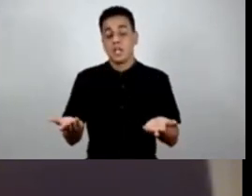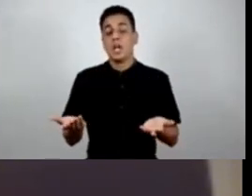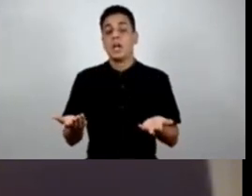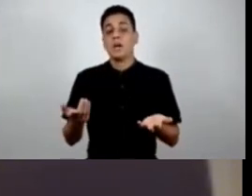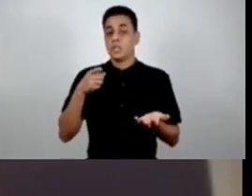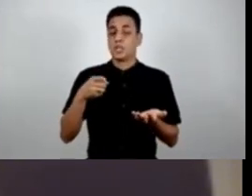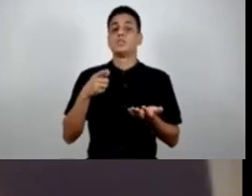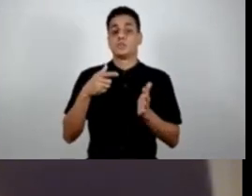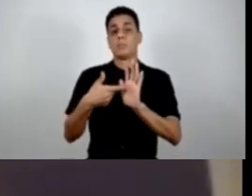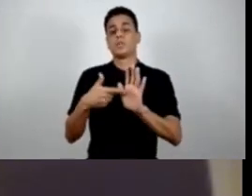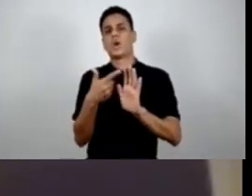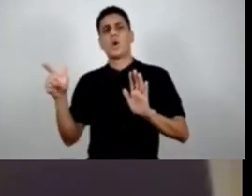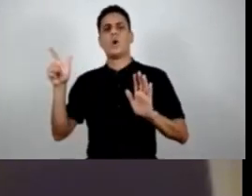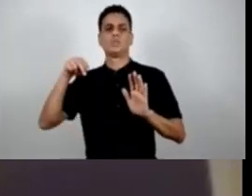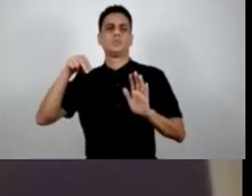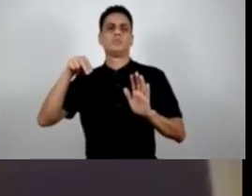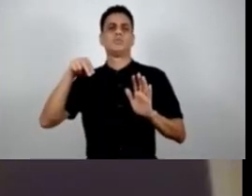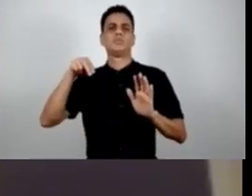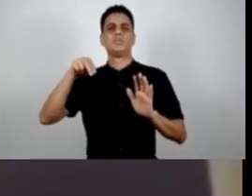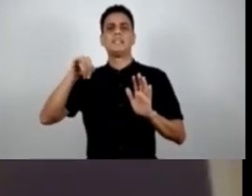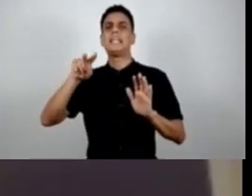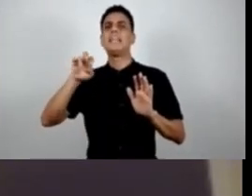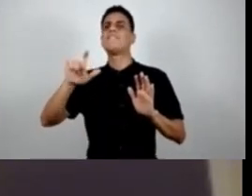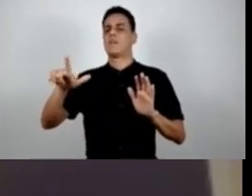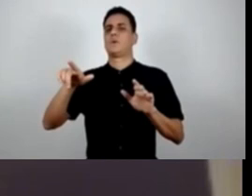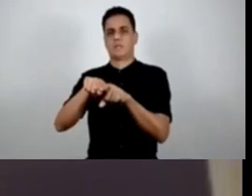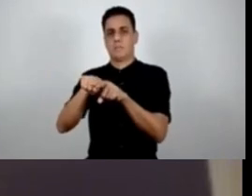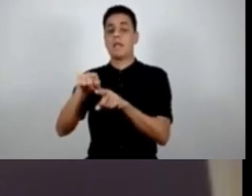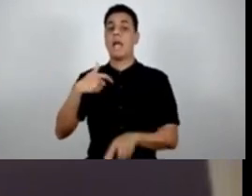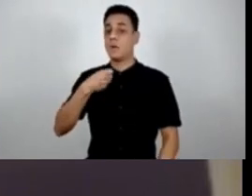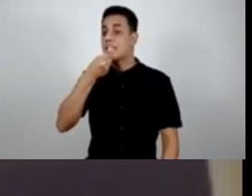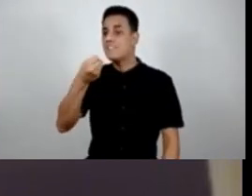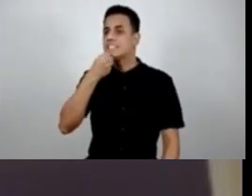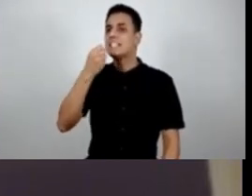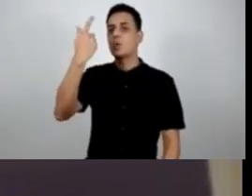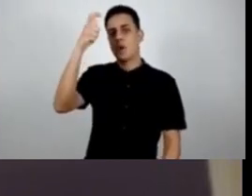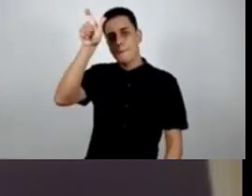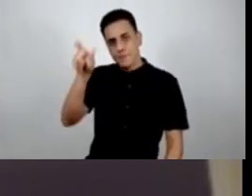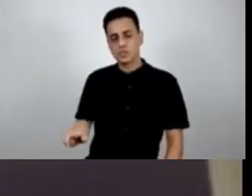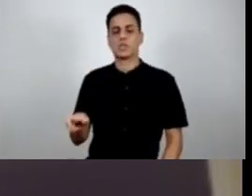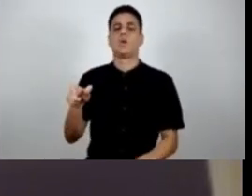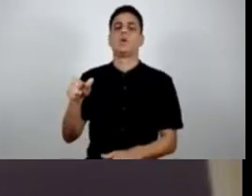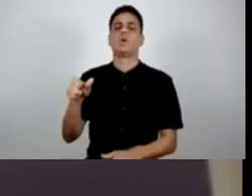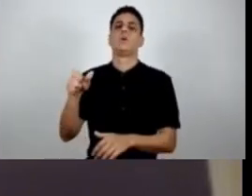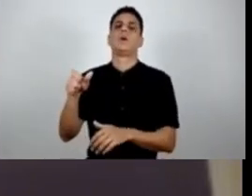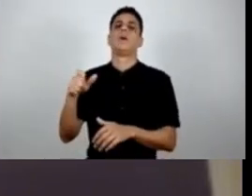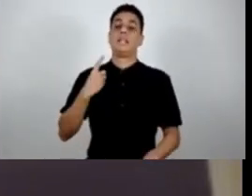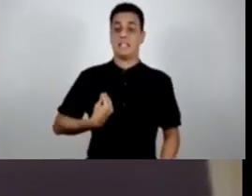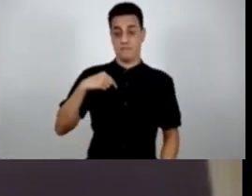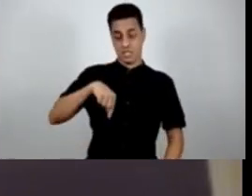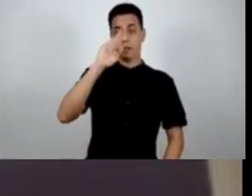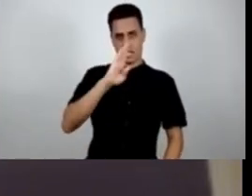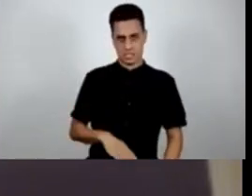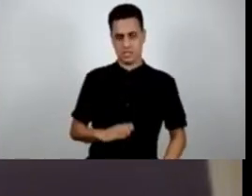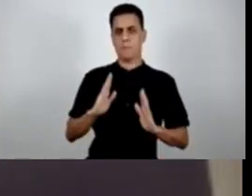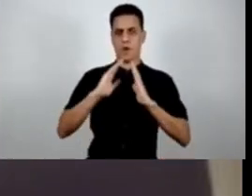Né? Em algum momento, para o livro, eu entrevistei um correspondente estrangeiro, um freelance, que ele vendia histórias do Brasil